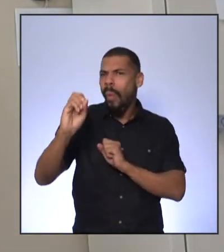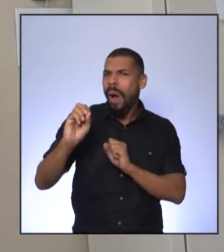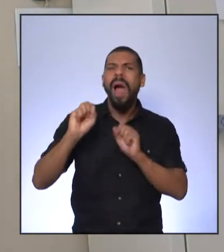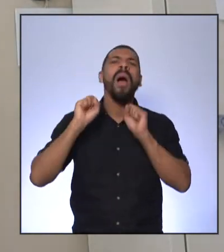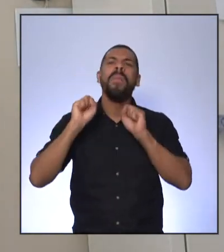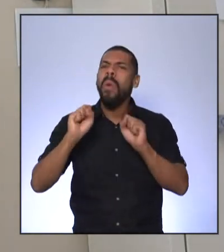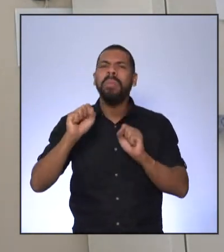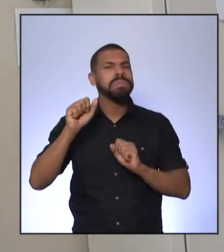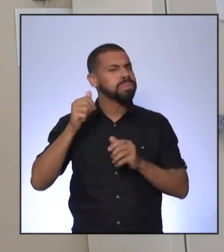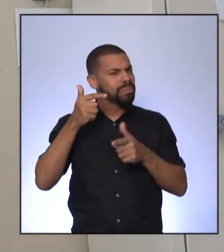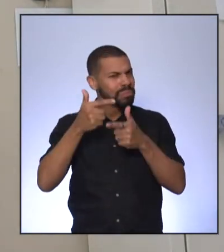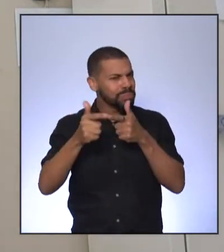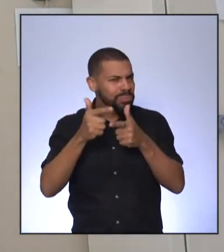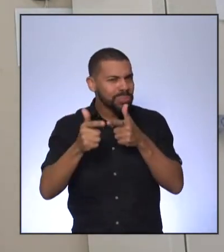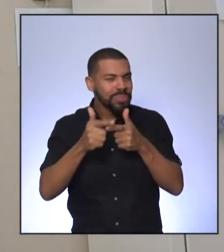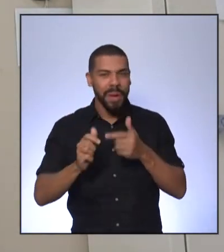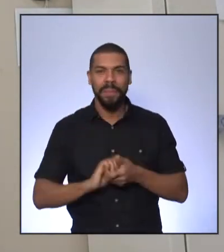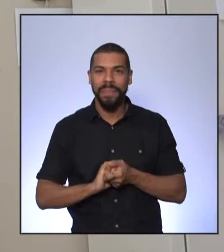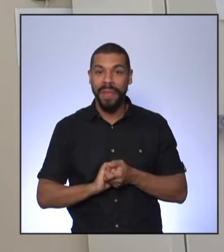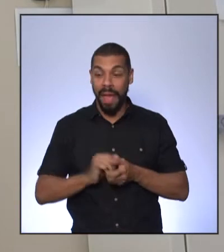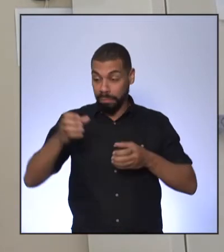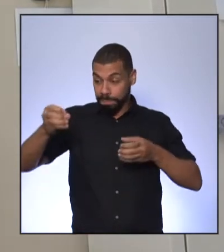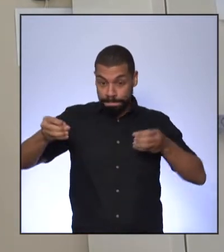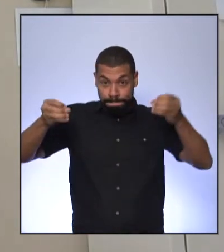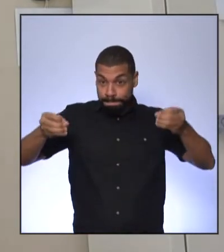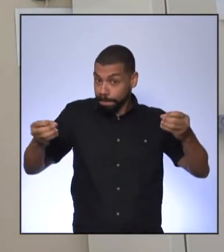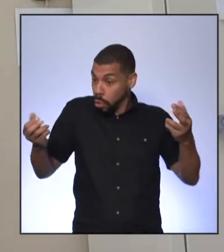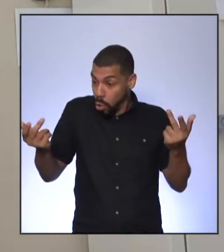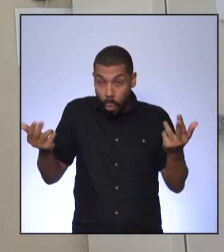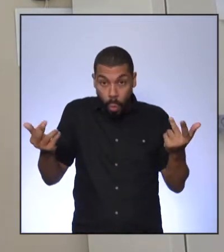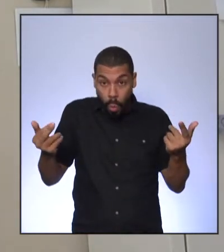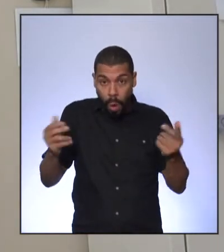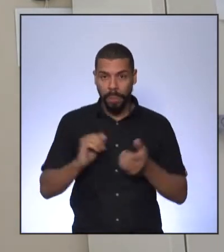que a quantidade sejam iguais. Tenho aqui 1